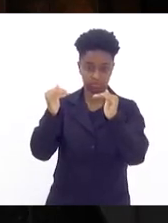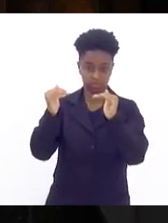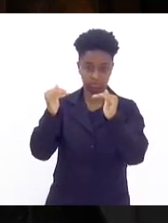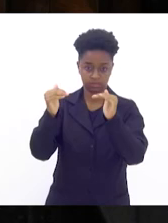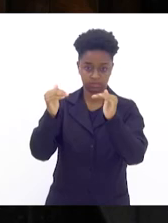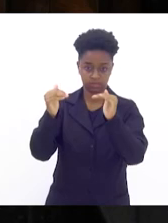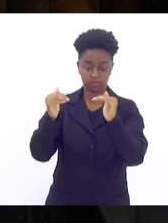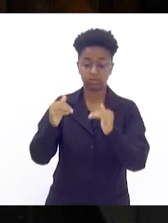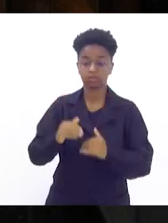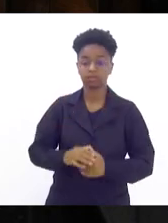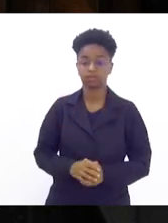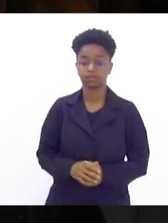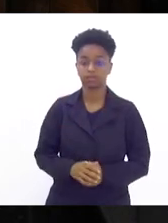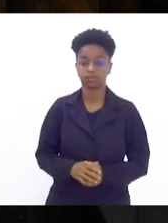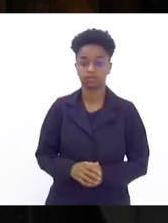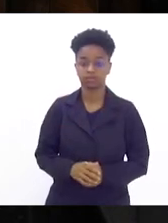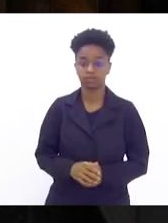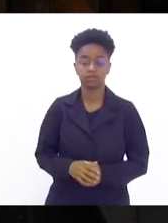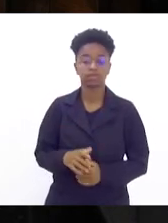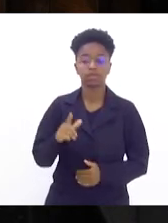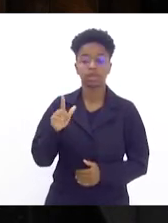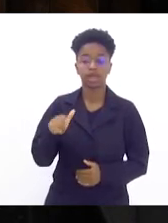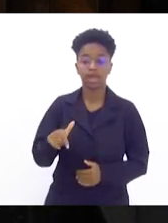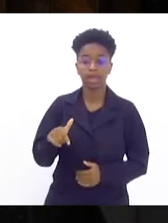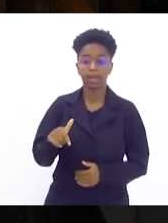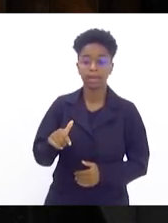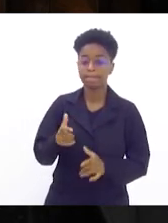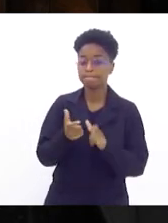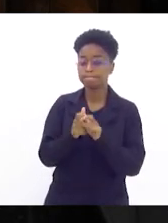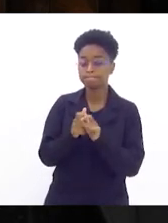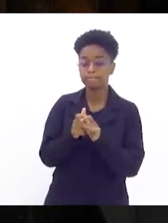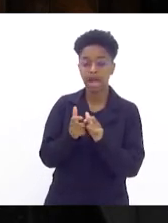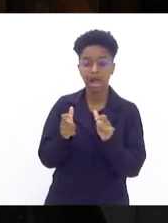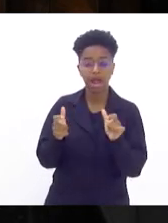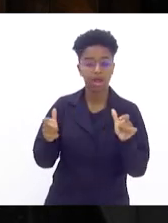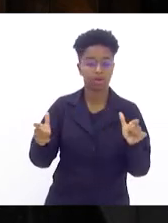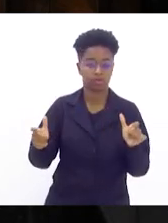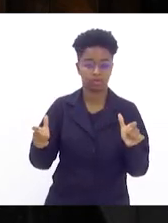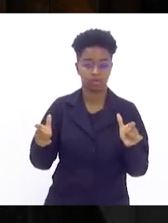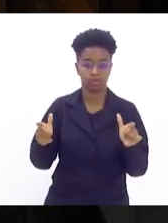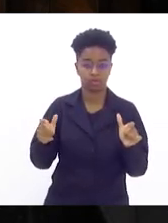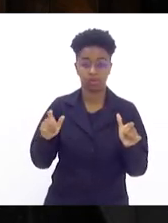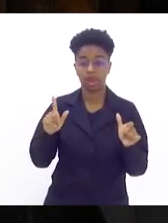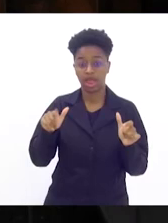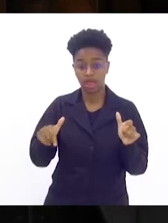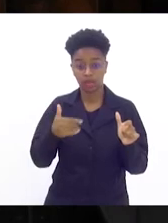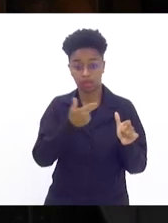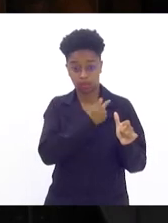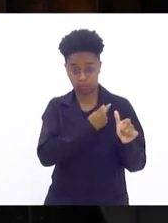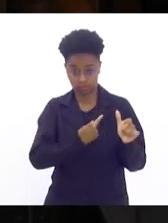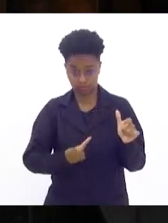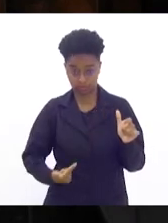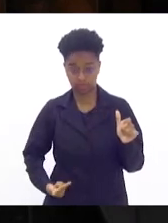são os cargos majoritários seu presidente o governador